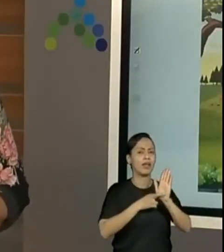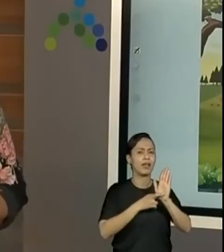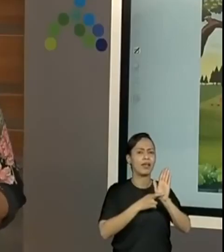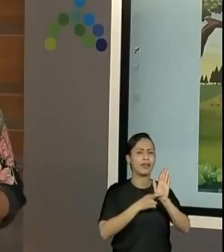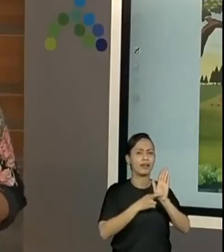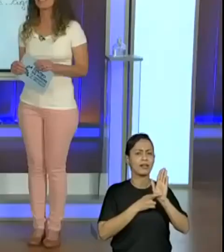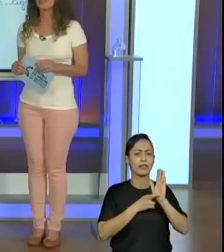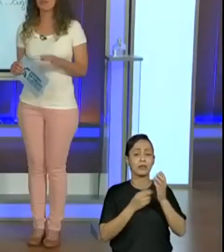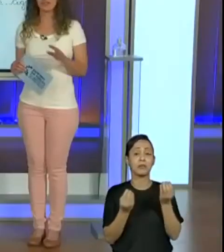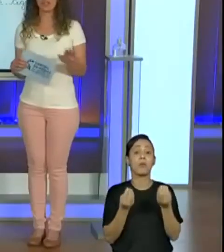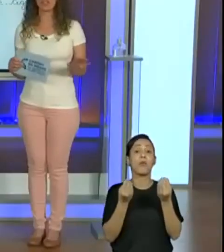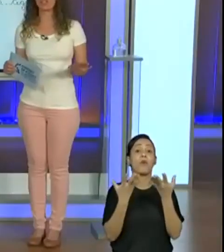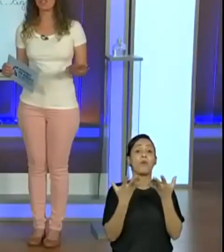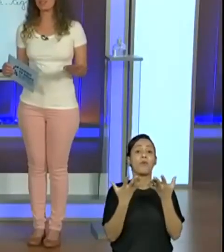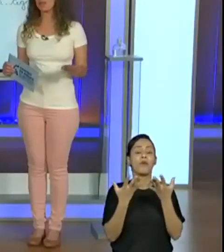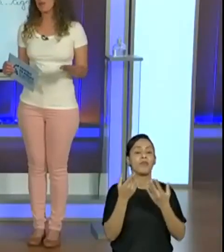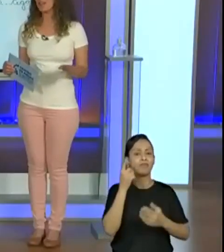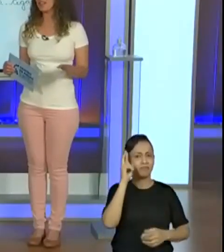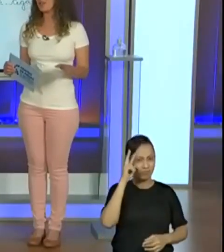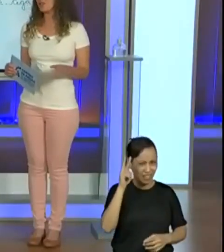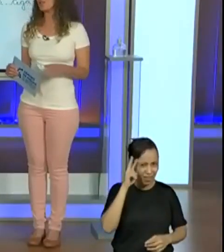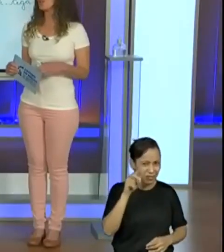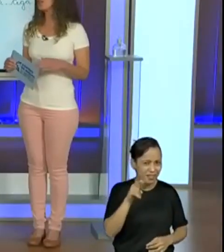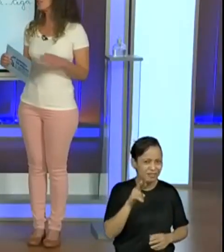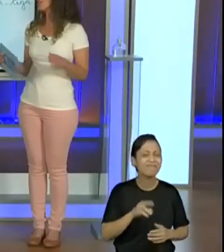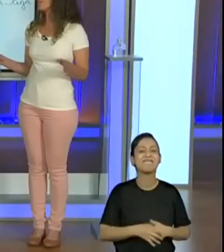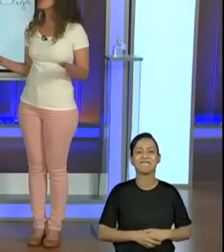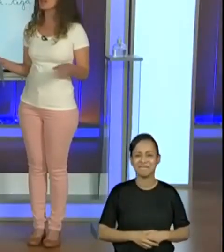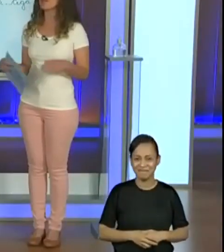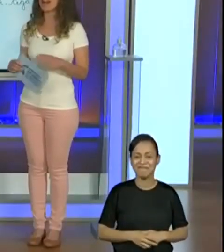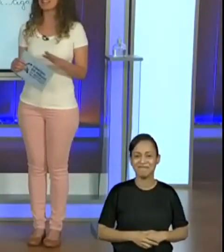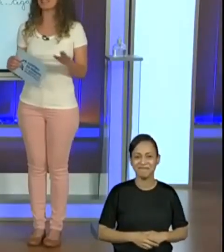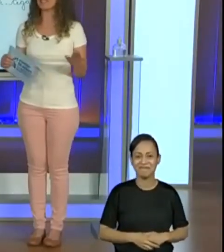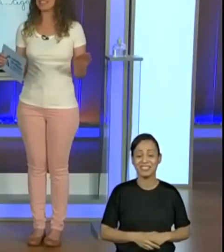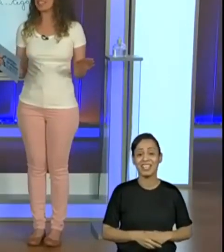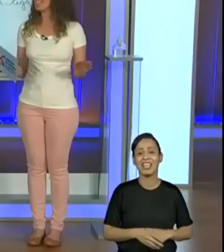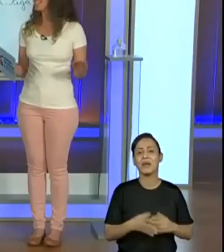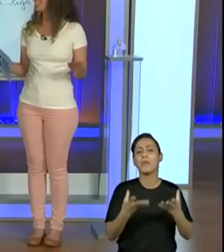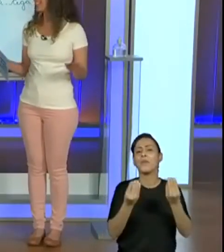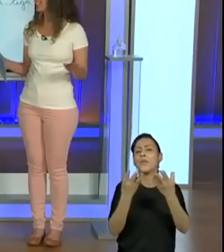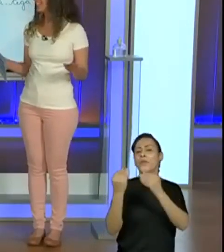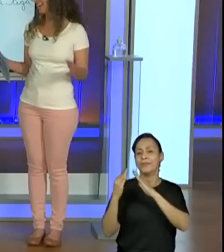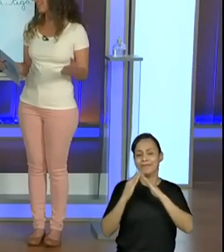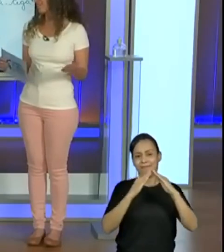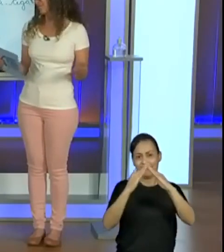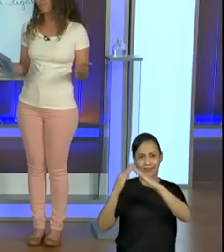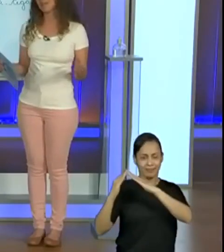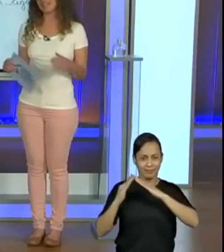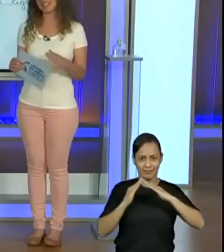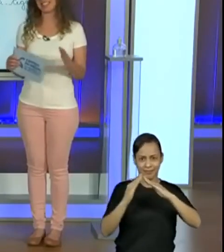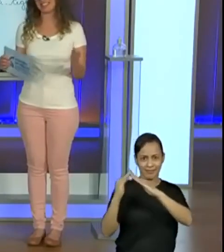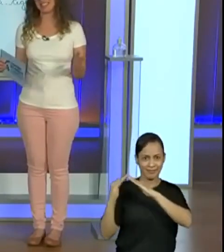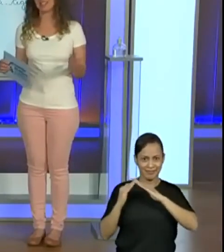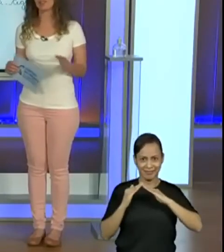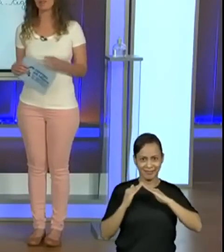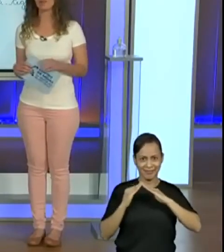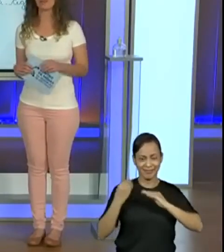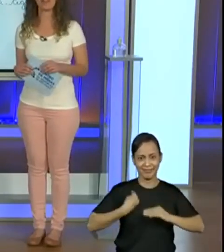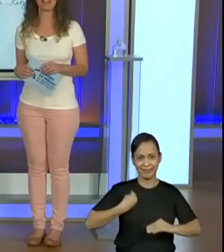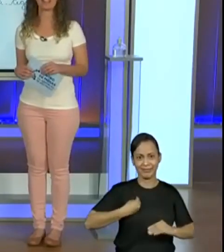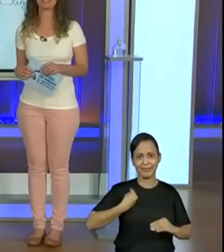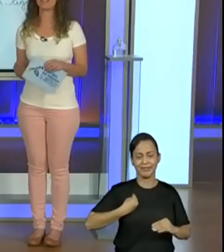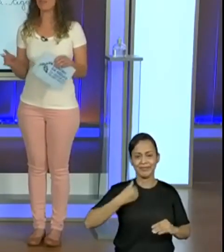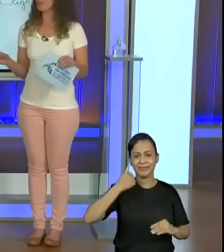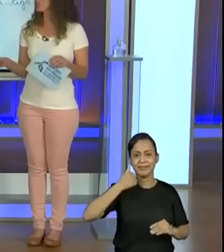essa informação? Ah, então vou mexer com as nossas memórias afetivas. Vamos Já lá. Disse que eu tinha várias vizinhas ali, né? Uhum. Mães dos